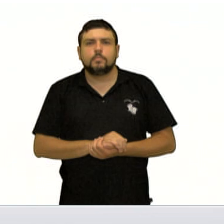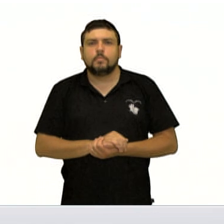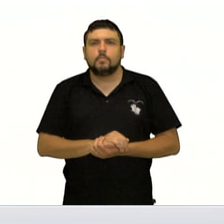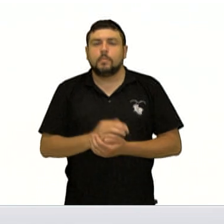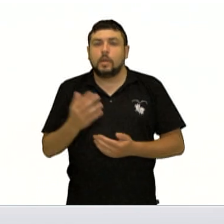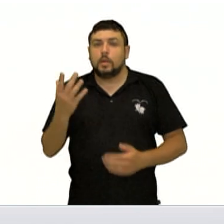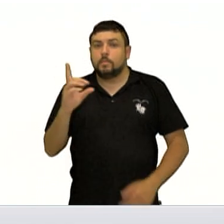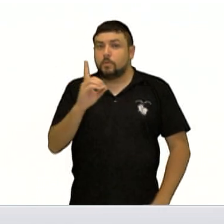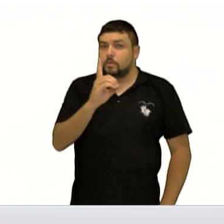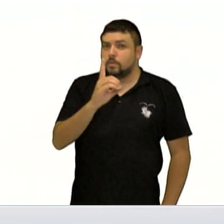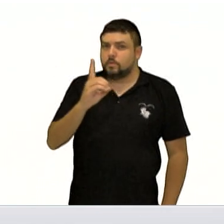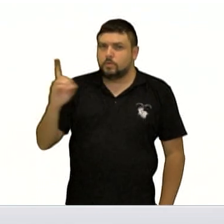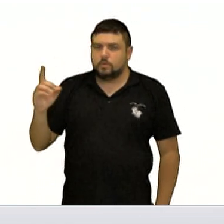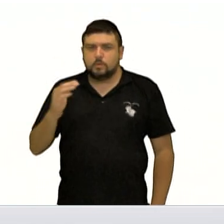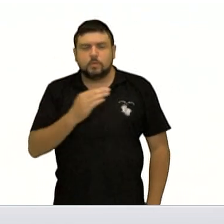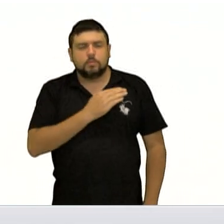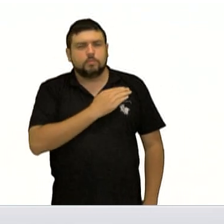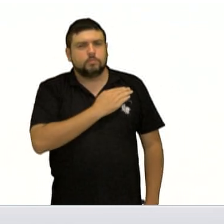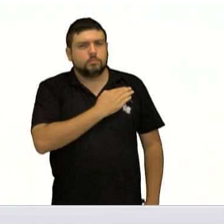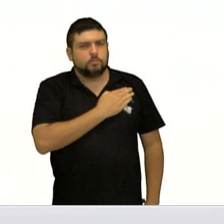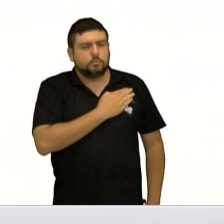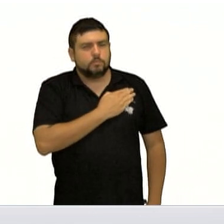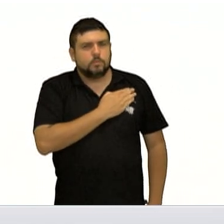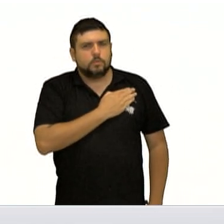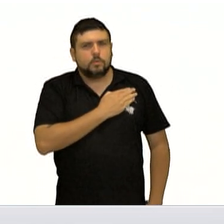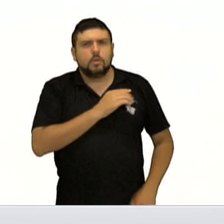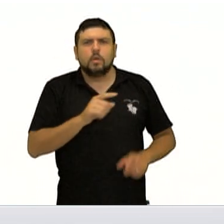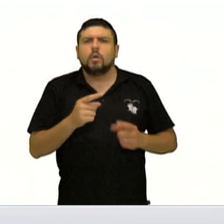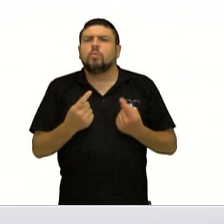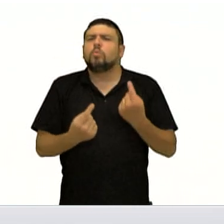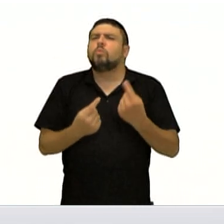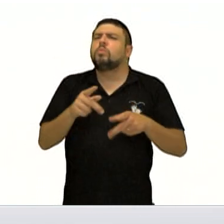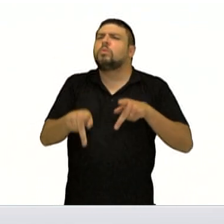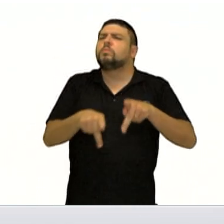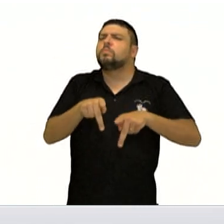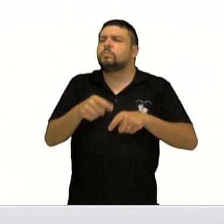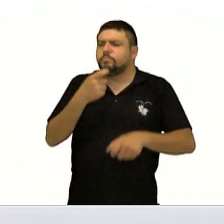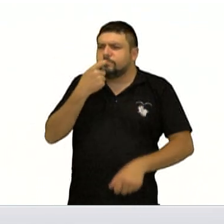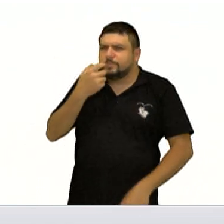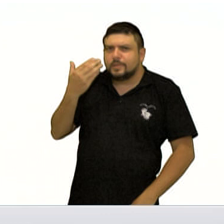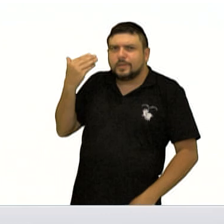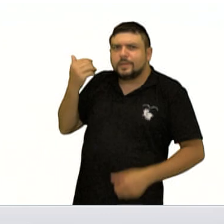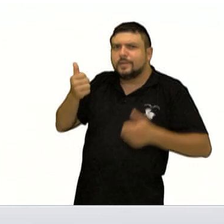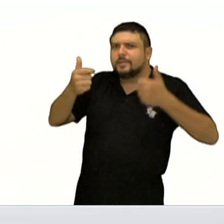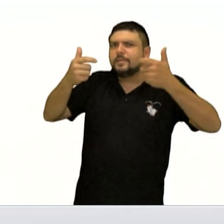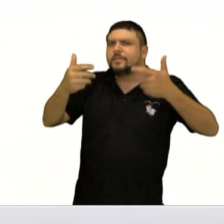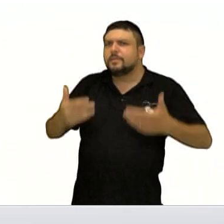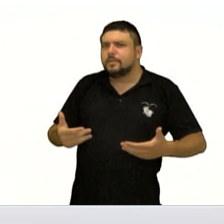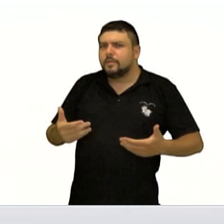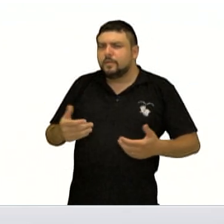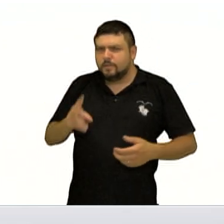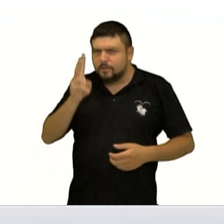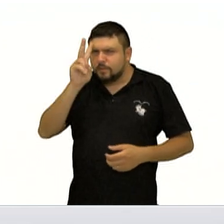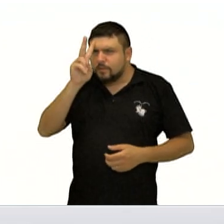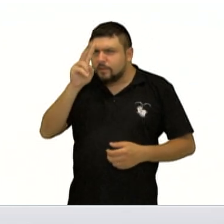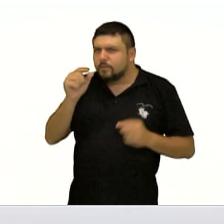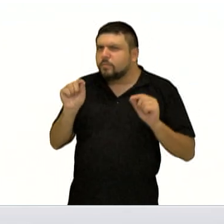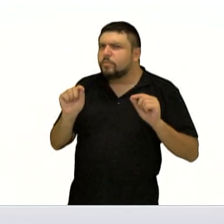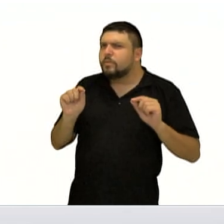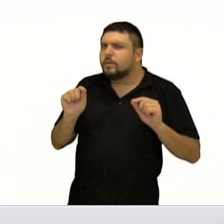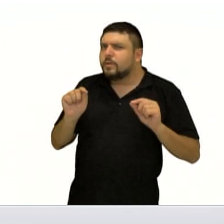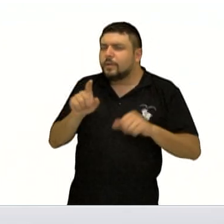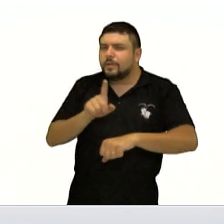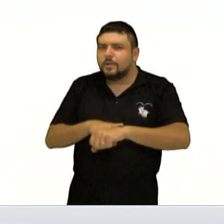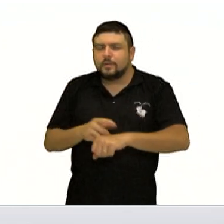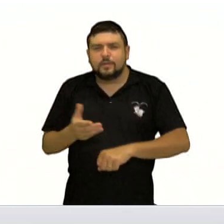no coração é uma forma de cumprimentar de qual povo? A gente conversou agora sobre alguns, né? Você lembra de qual? Eu vou dar um